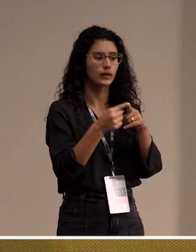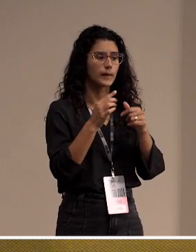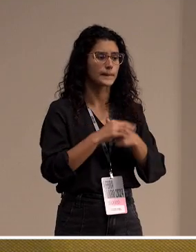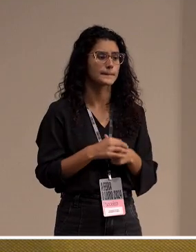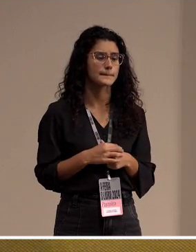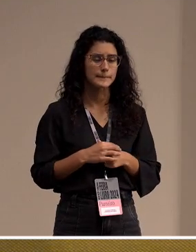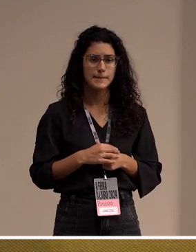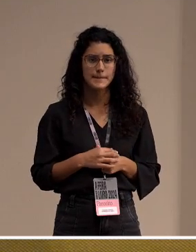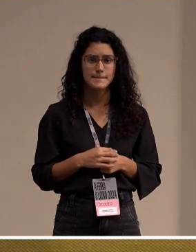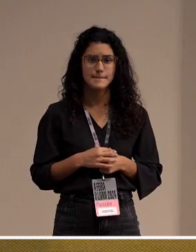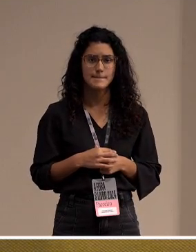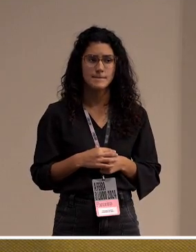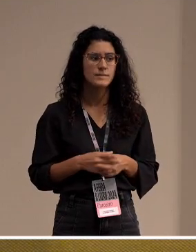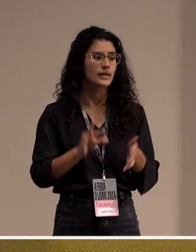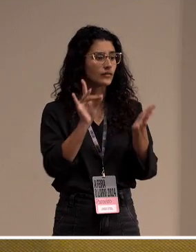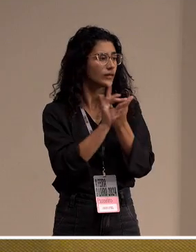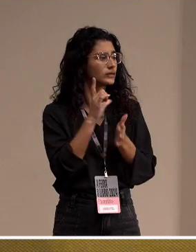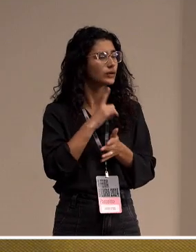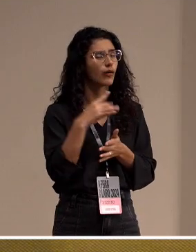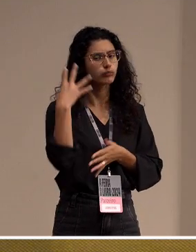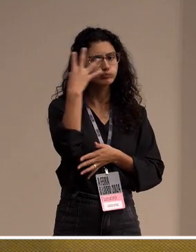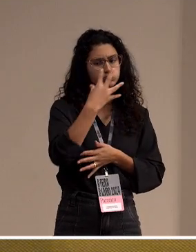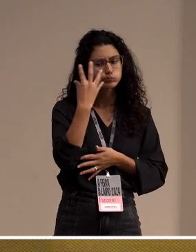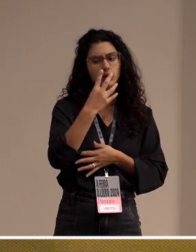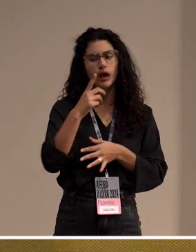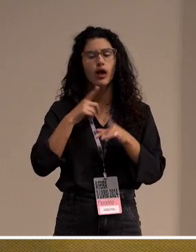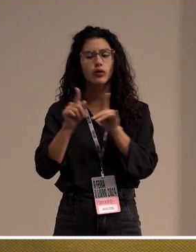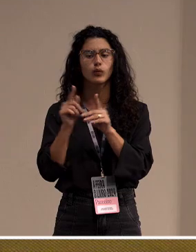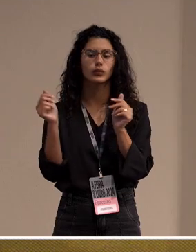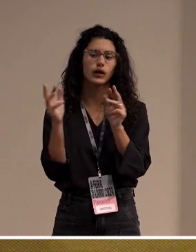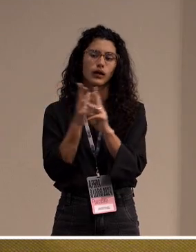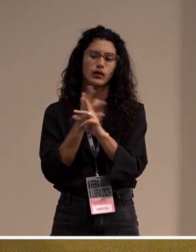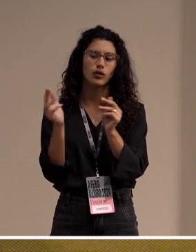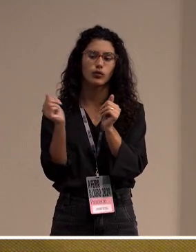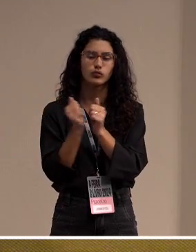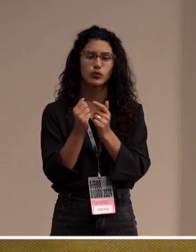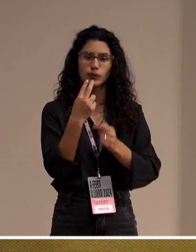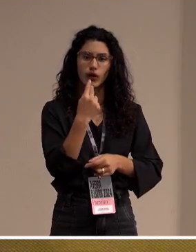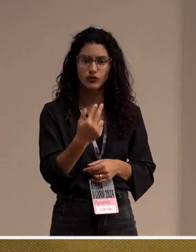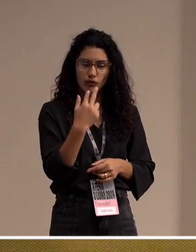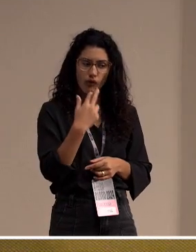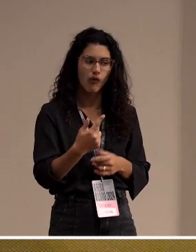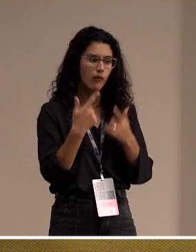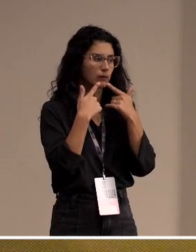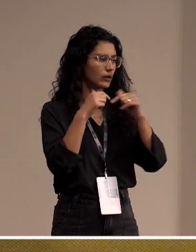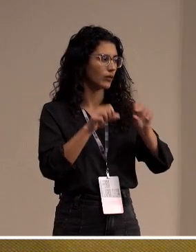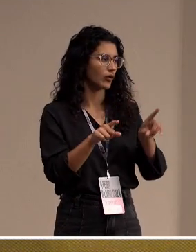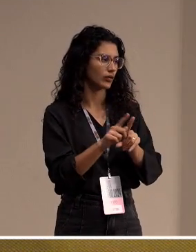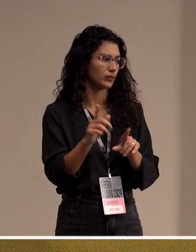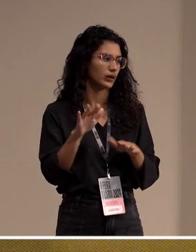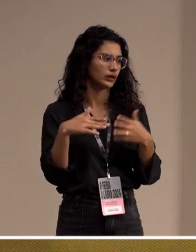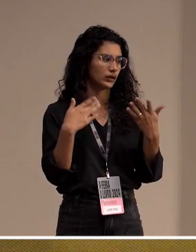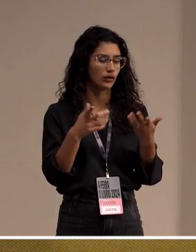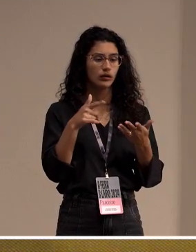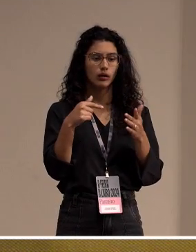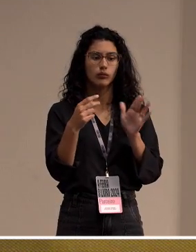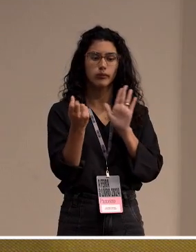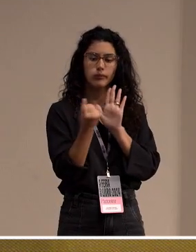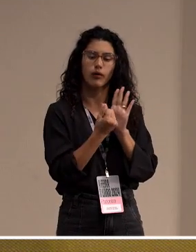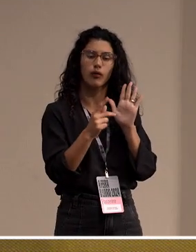I'm really fascinated by language. So I try to address it in some way, whatever I'm writing.